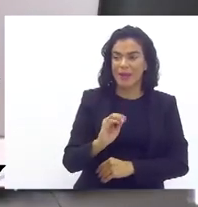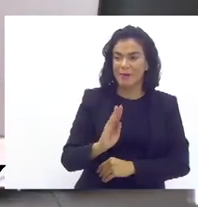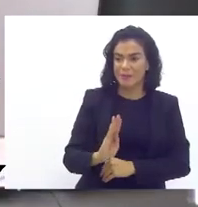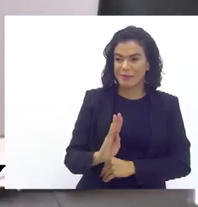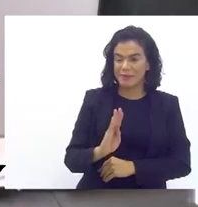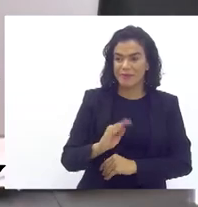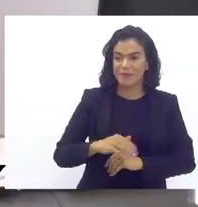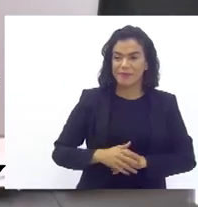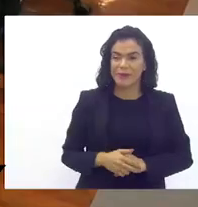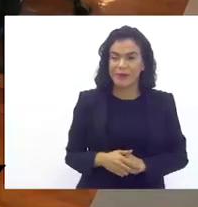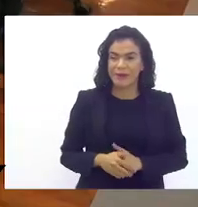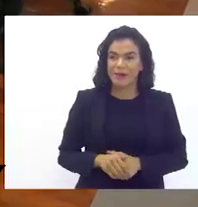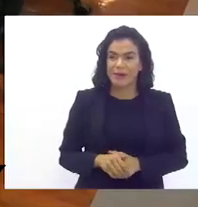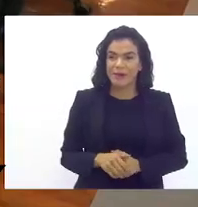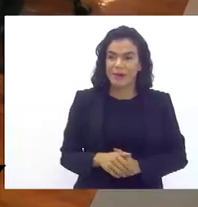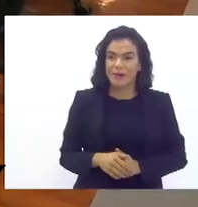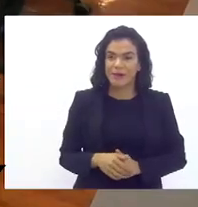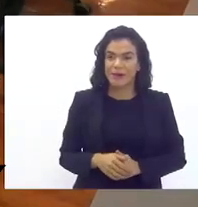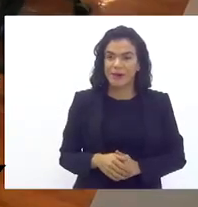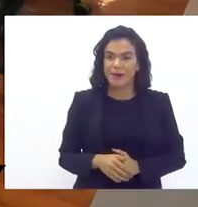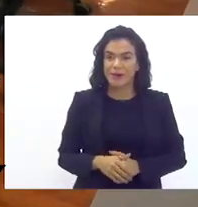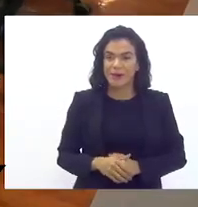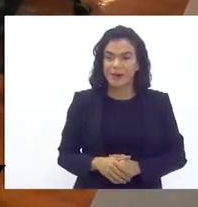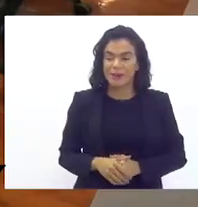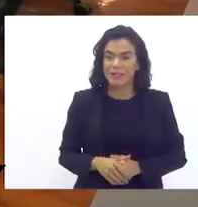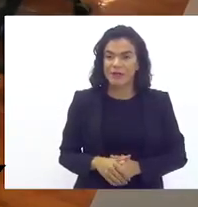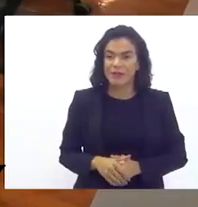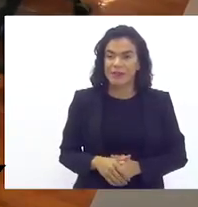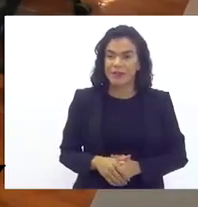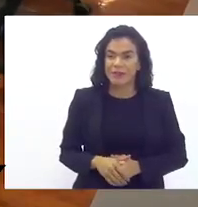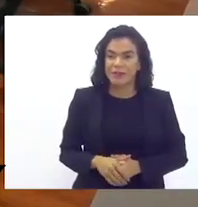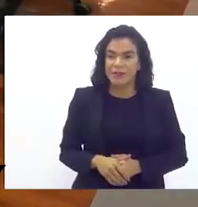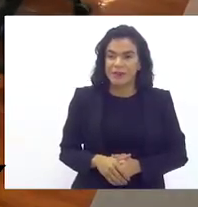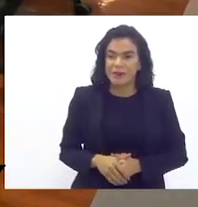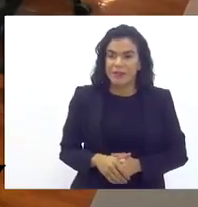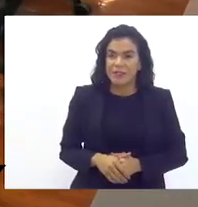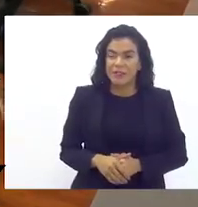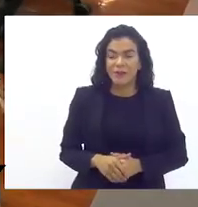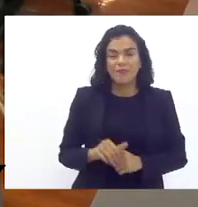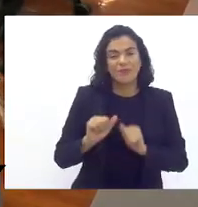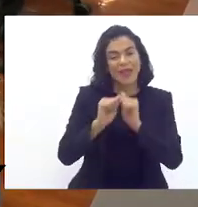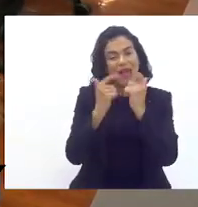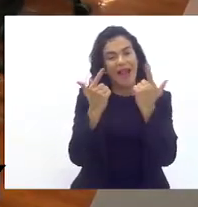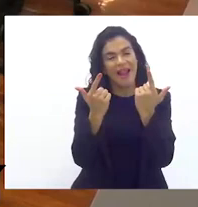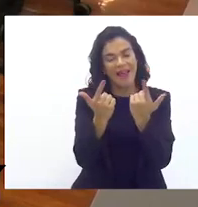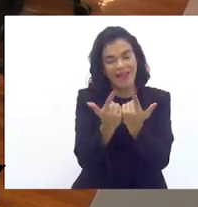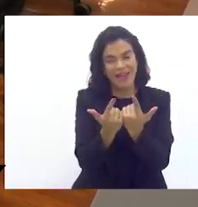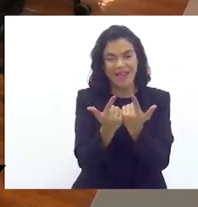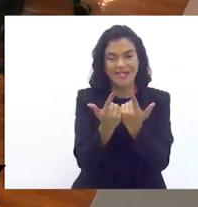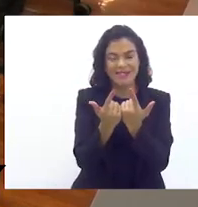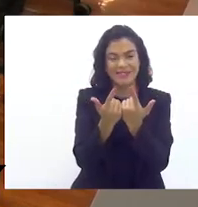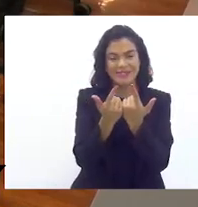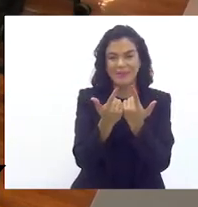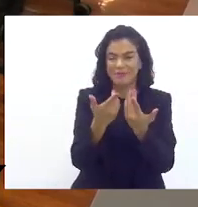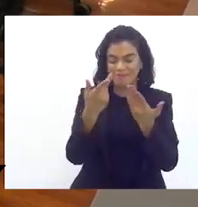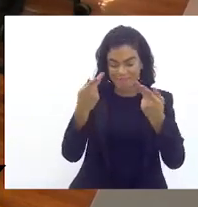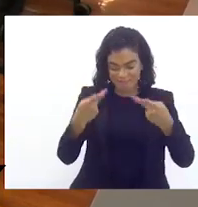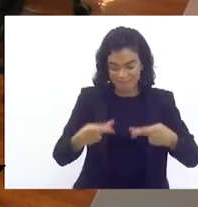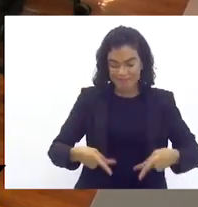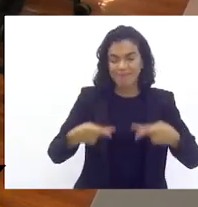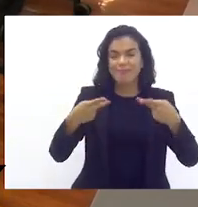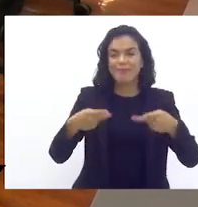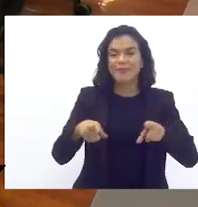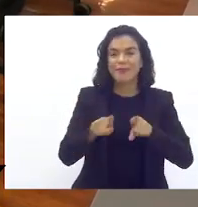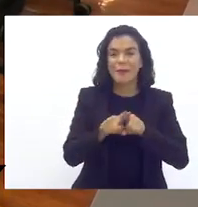Bom dia a todas Bom dia a todos queria cumprimentar aqui a alerj essa casa na pessoa nas pessoas